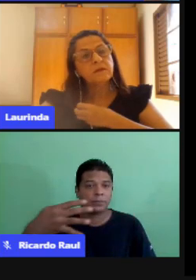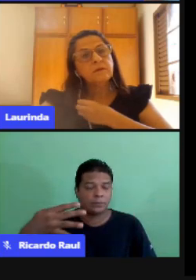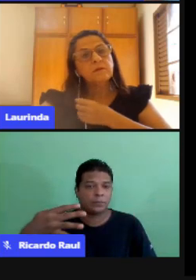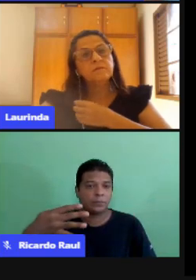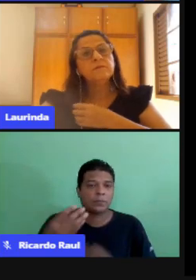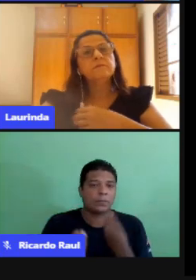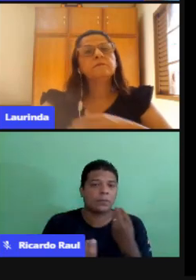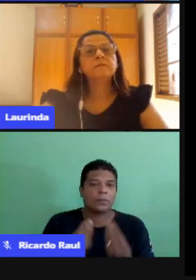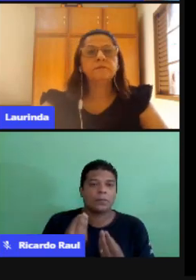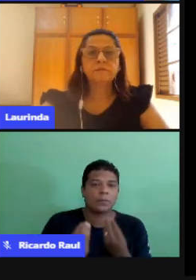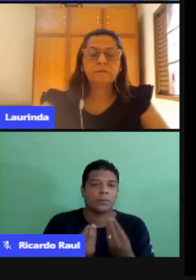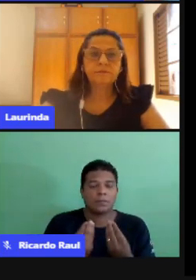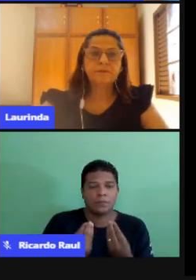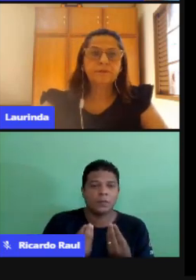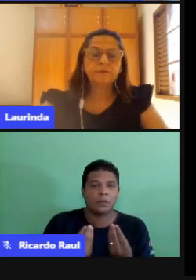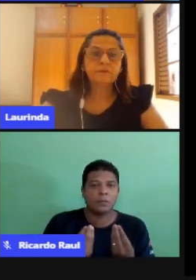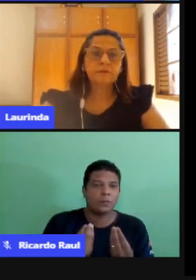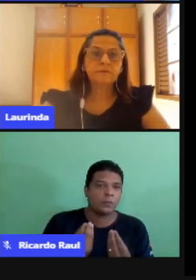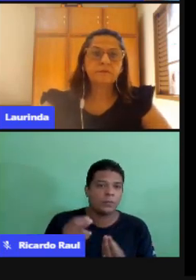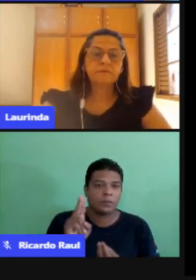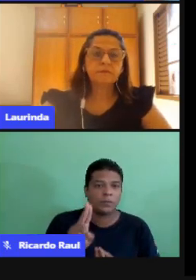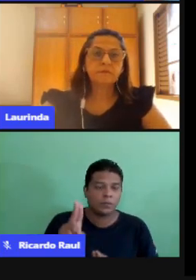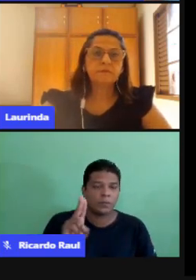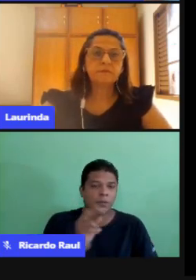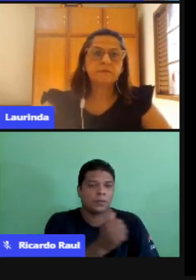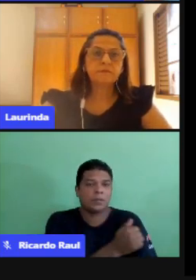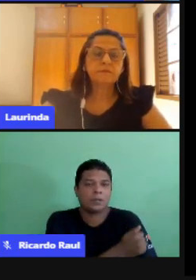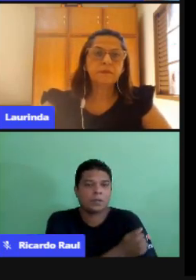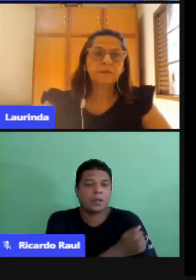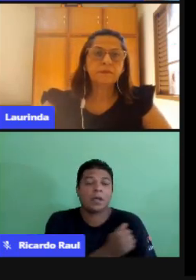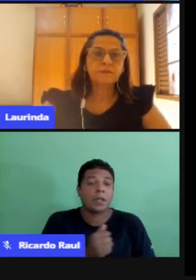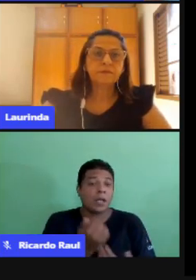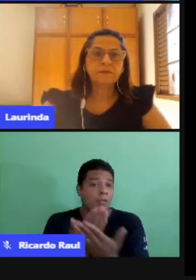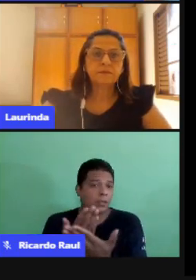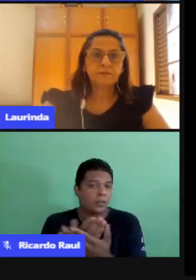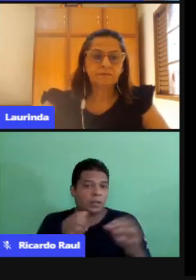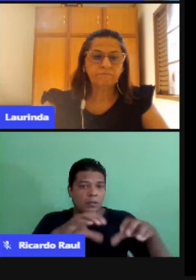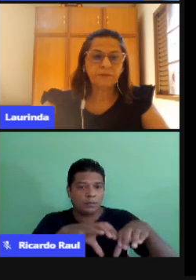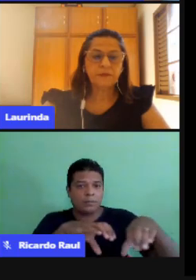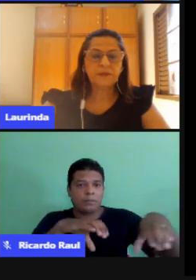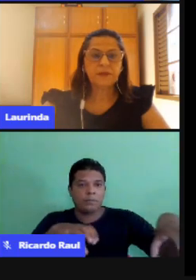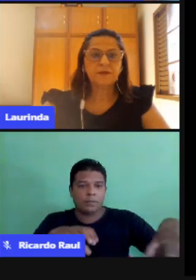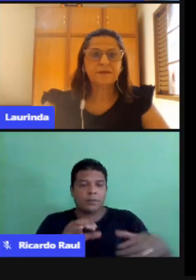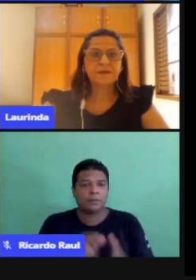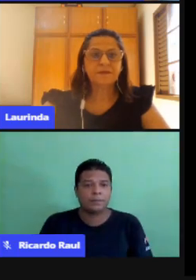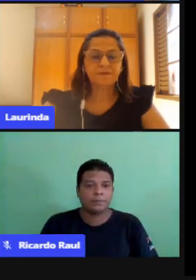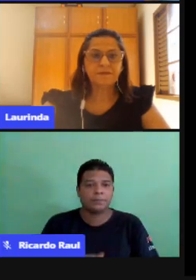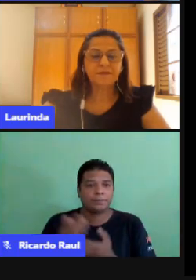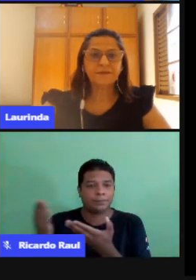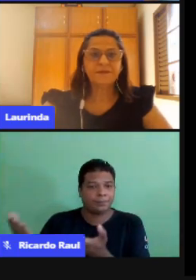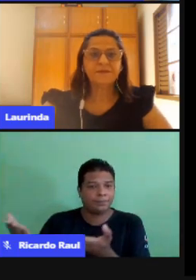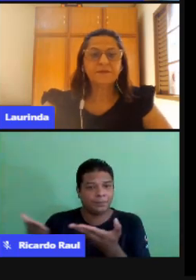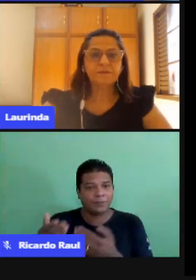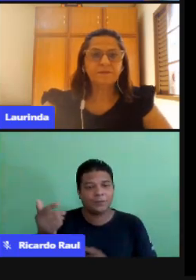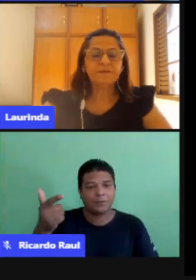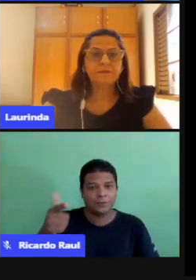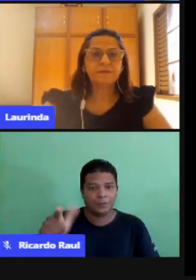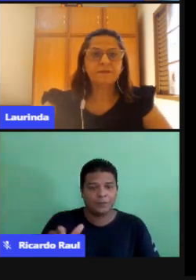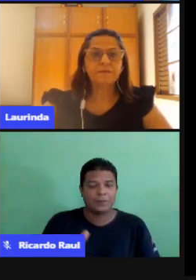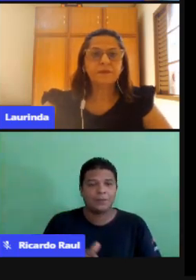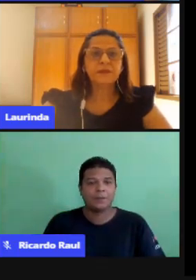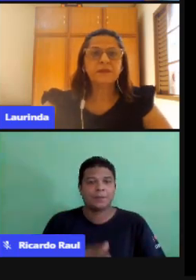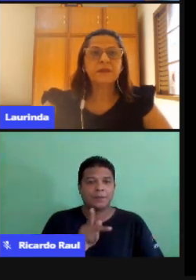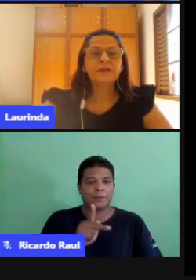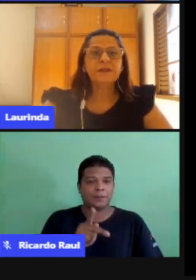como que a gente pode estar utilizando agora nas aulas remotas. Então, bem-vinda de novo, professora Laurinda, e agora é com